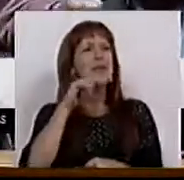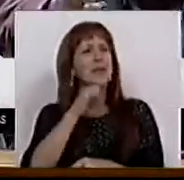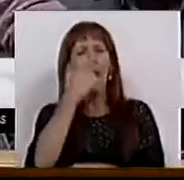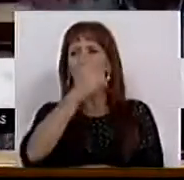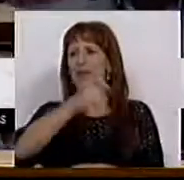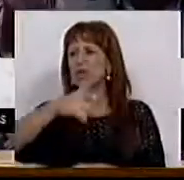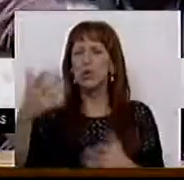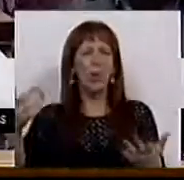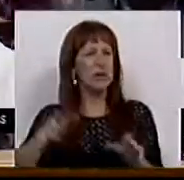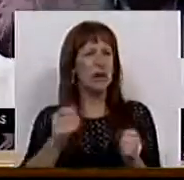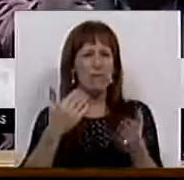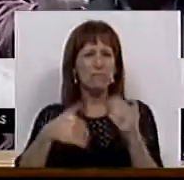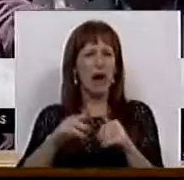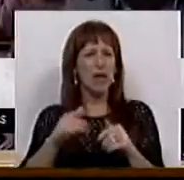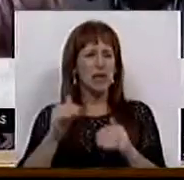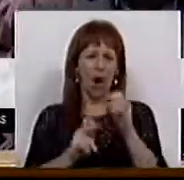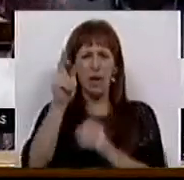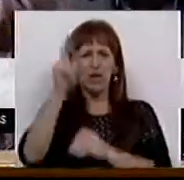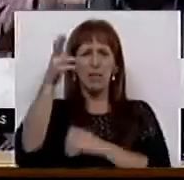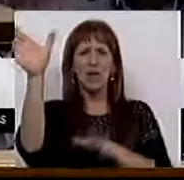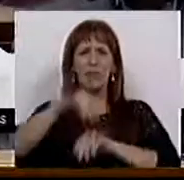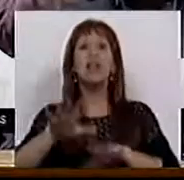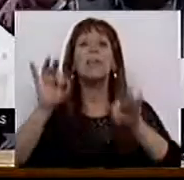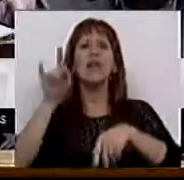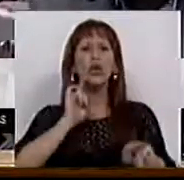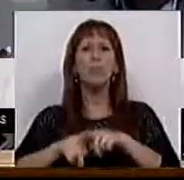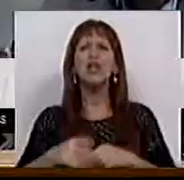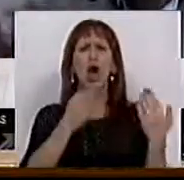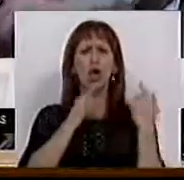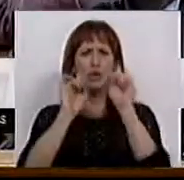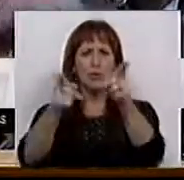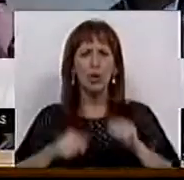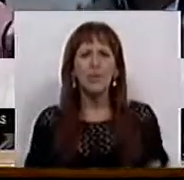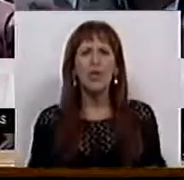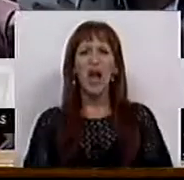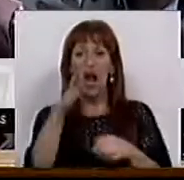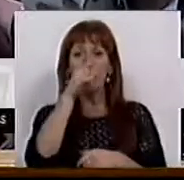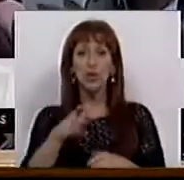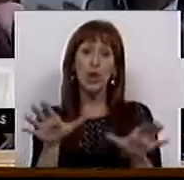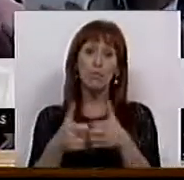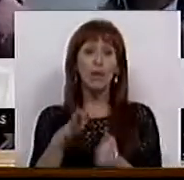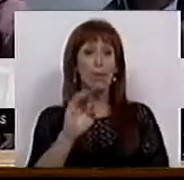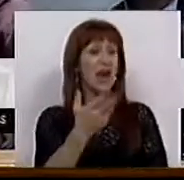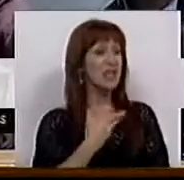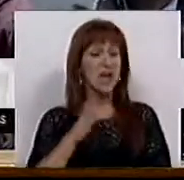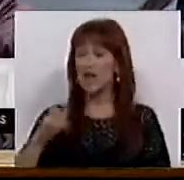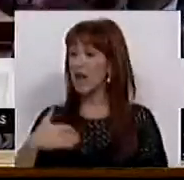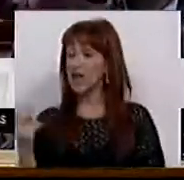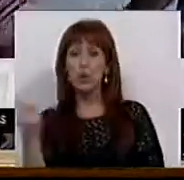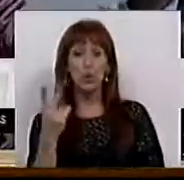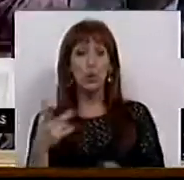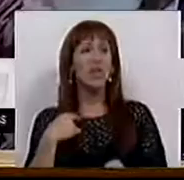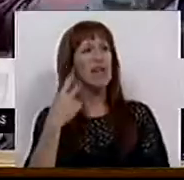sacrificar a população com mais aumentos. Só a terminar, isso é que era responsabilidade. Infelizmente, a bancada do PSD e do